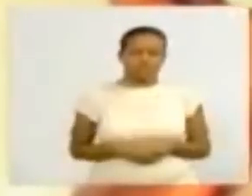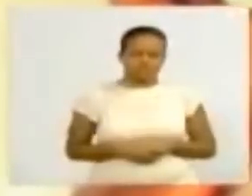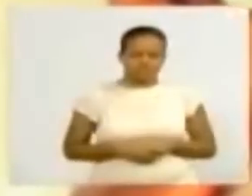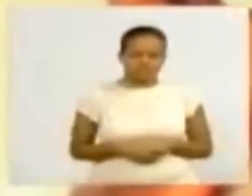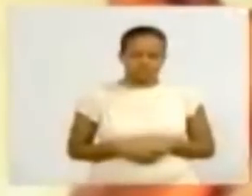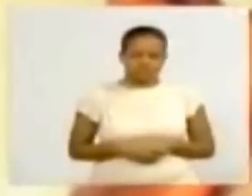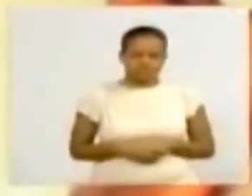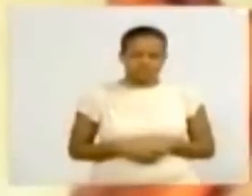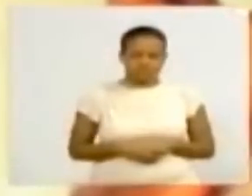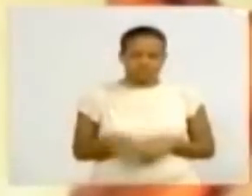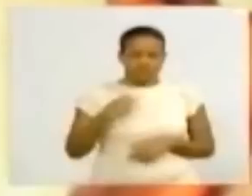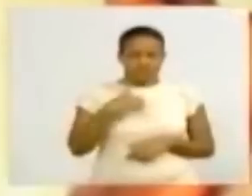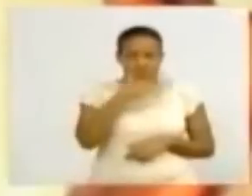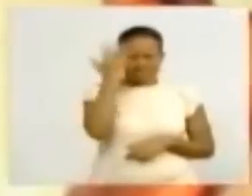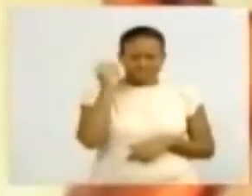Quando